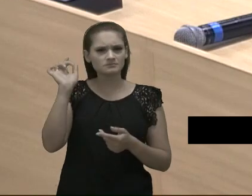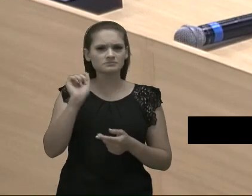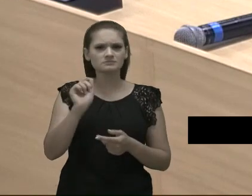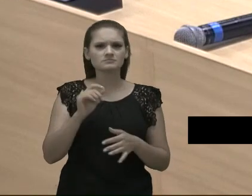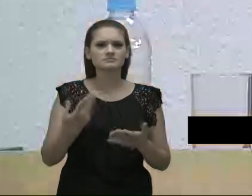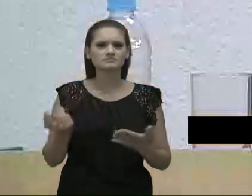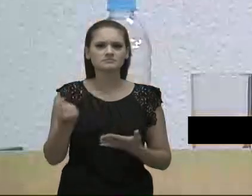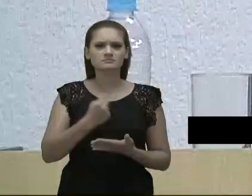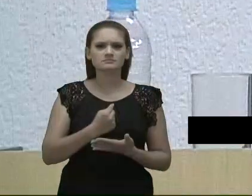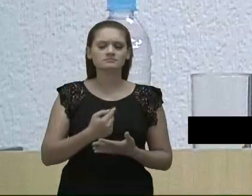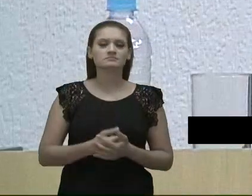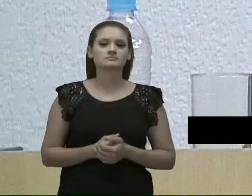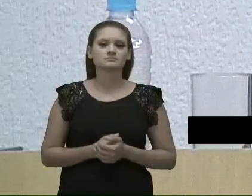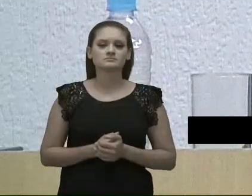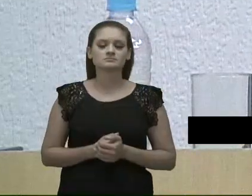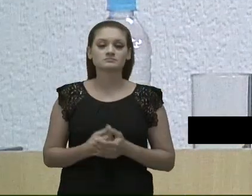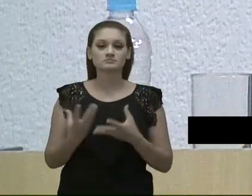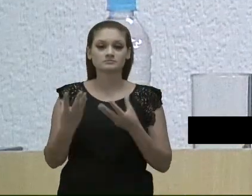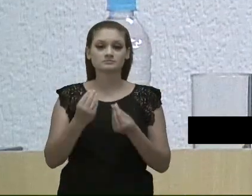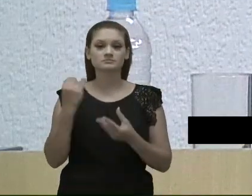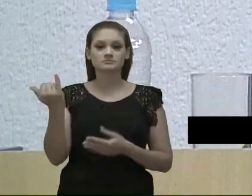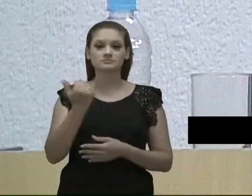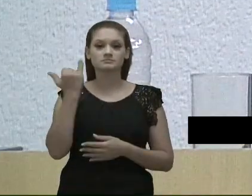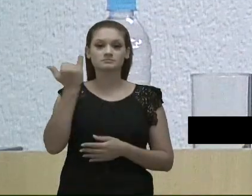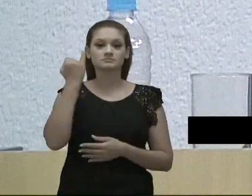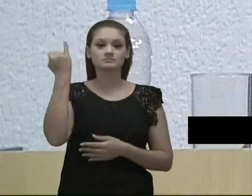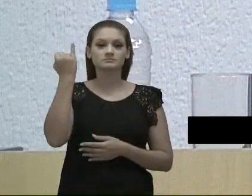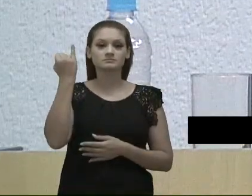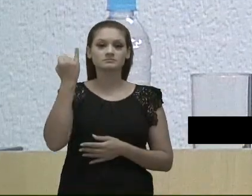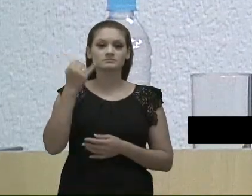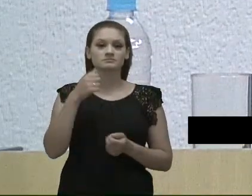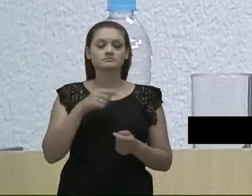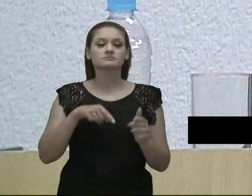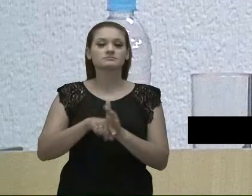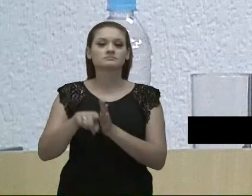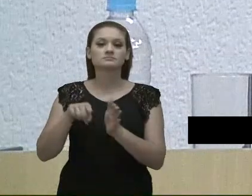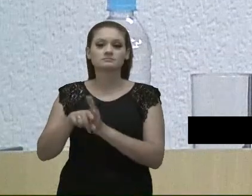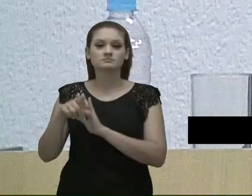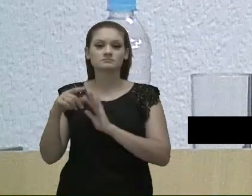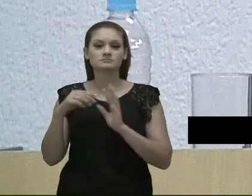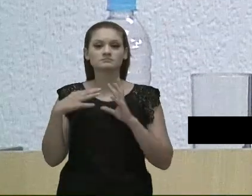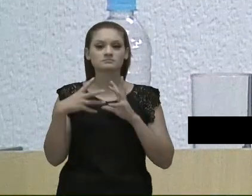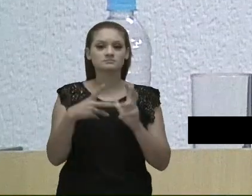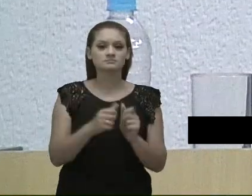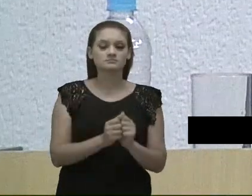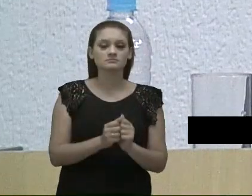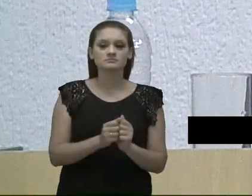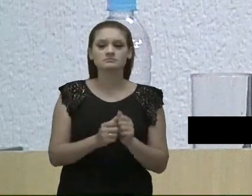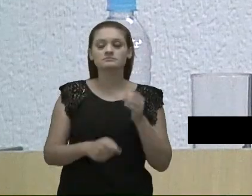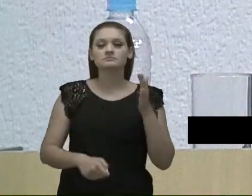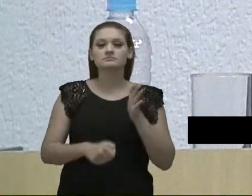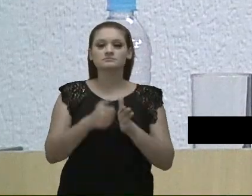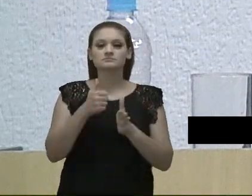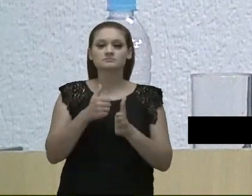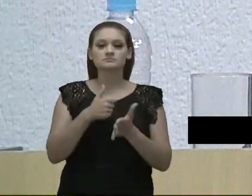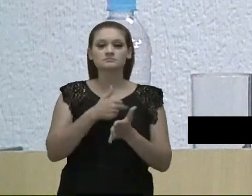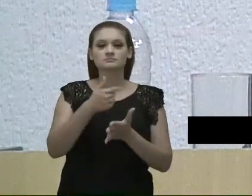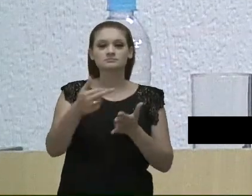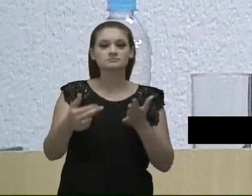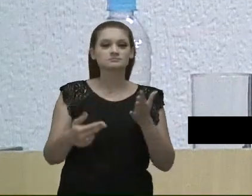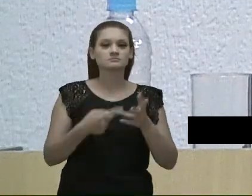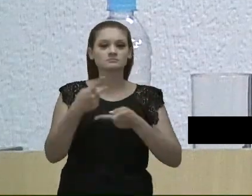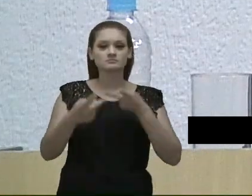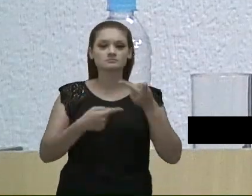aqui. Tá bom, é muito importante a gente perguntar todas essas questões, porque desde o primeiro momento, várias falas